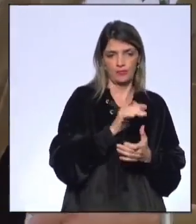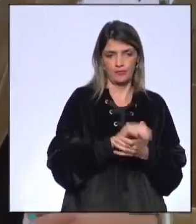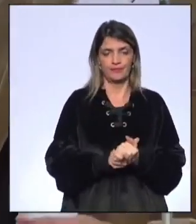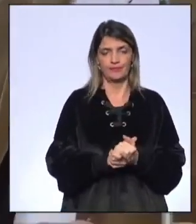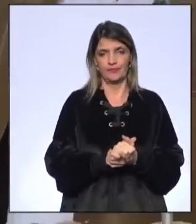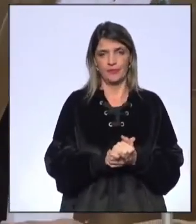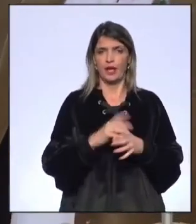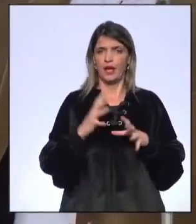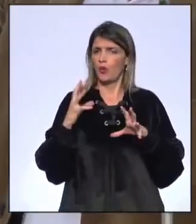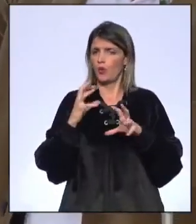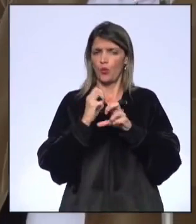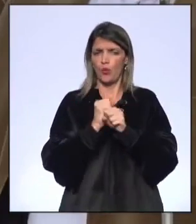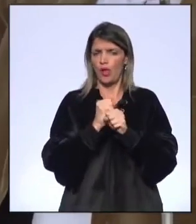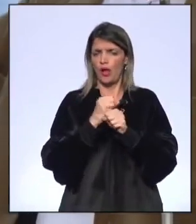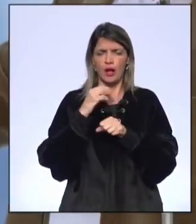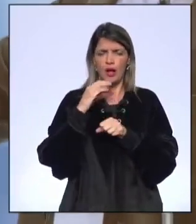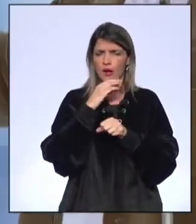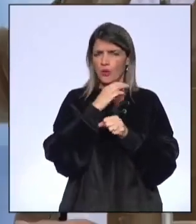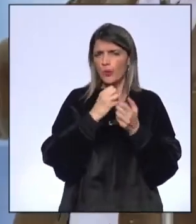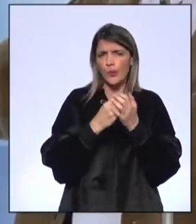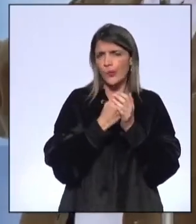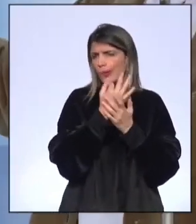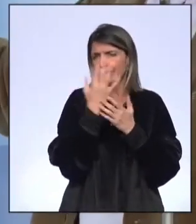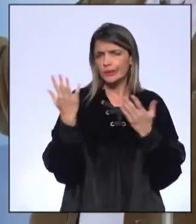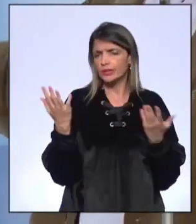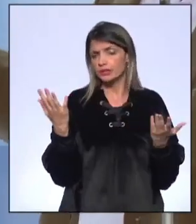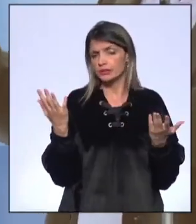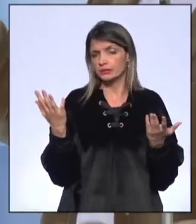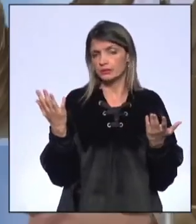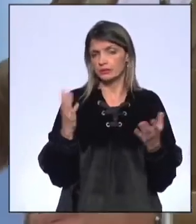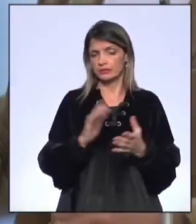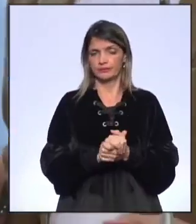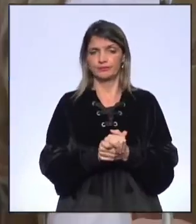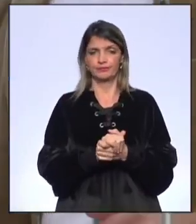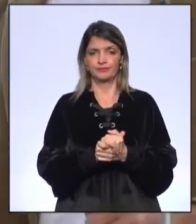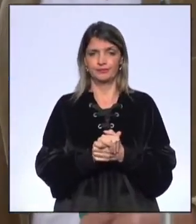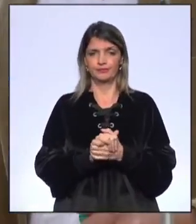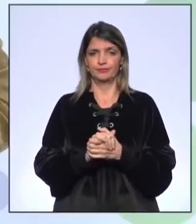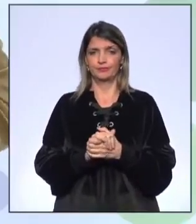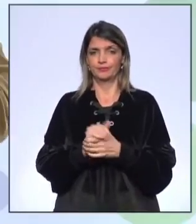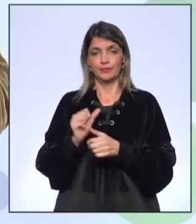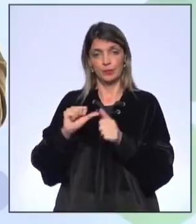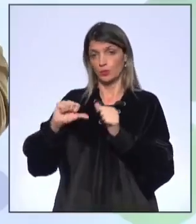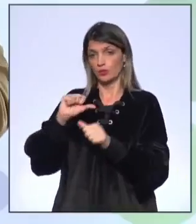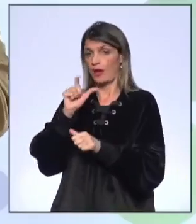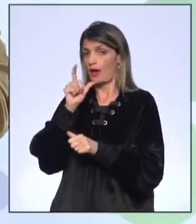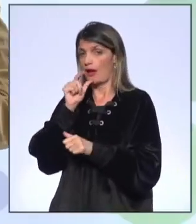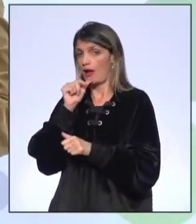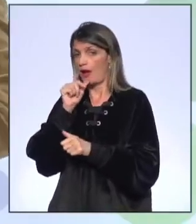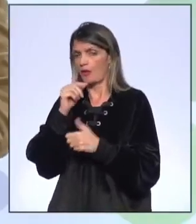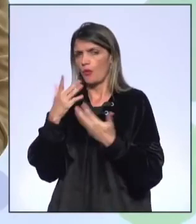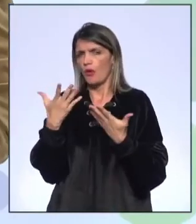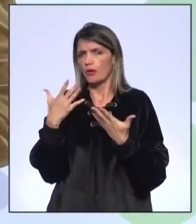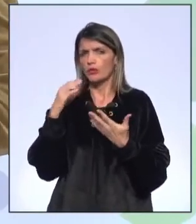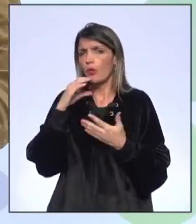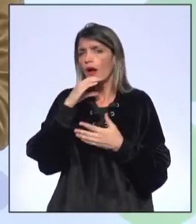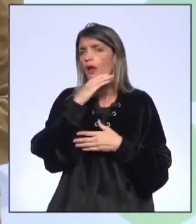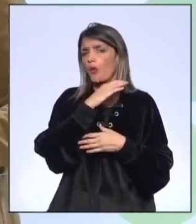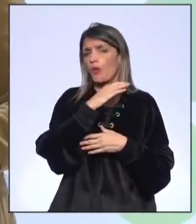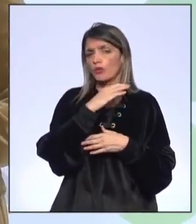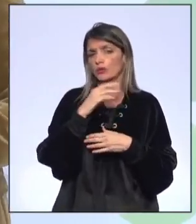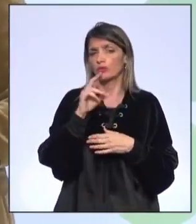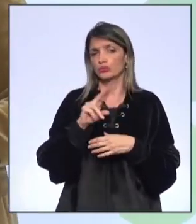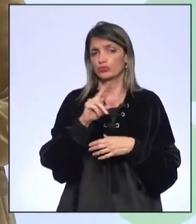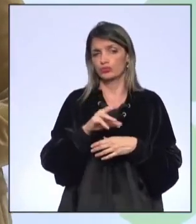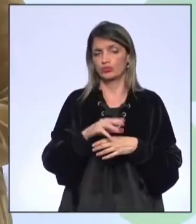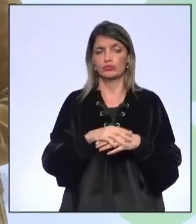calcular quanto de calor eu forneço para uma massa de gelo aqui para virar água, por exemplo. Quanto de calor eu forneço para ele para virar água? Aí você usa a equação